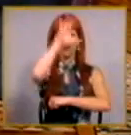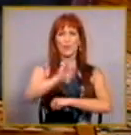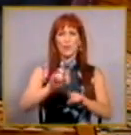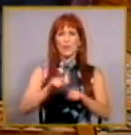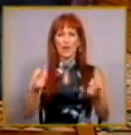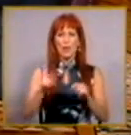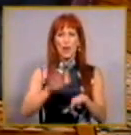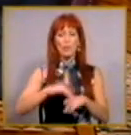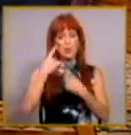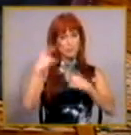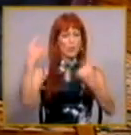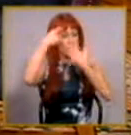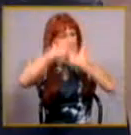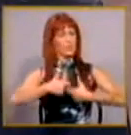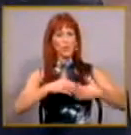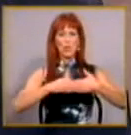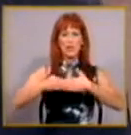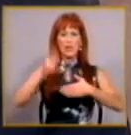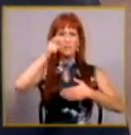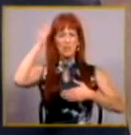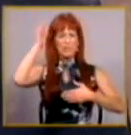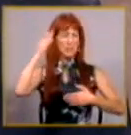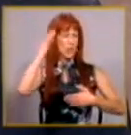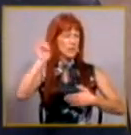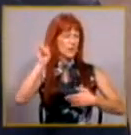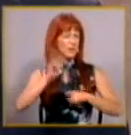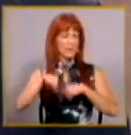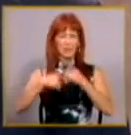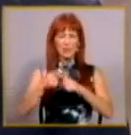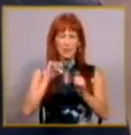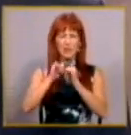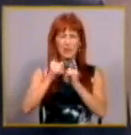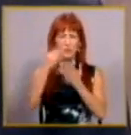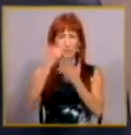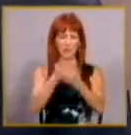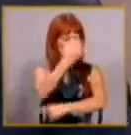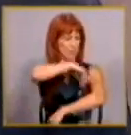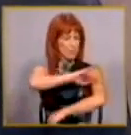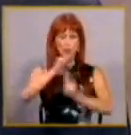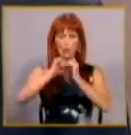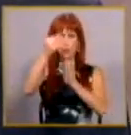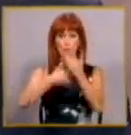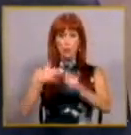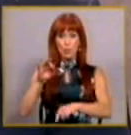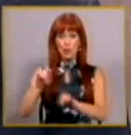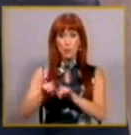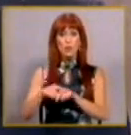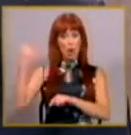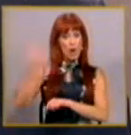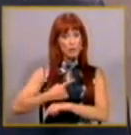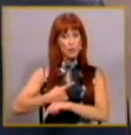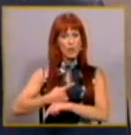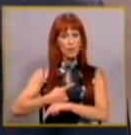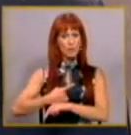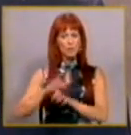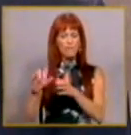que é por uma questão da afirmação pessoal do líder António José Seguro. Eu julgo que não, porque depois do documento de Coimbra, o documento onde o Partido Socialista, por imposição